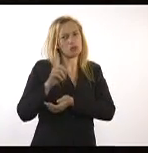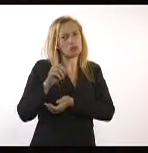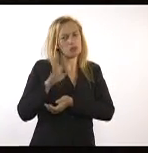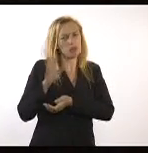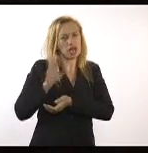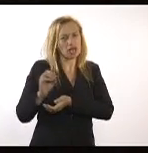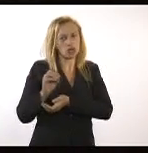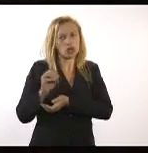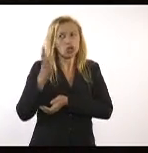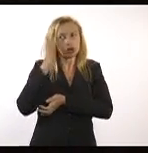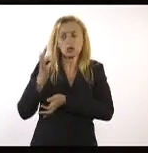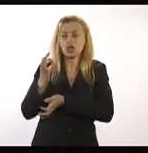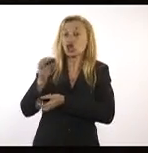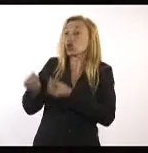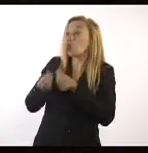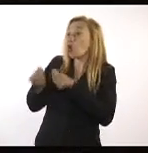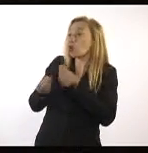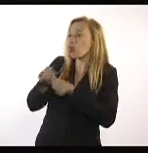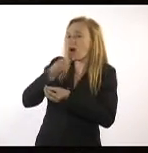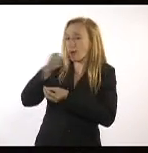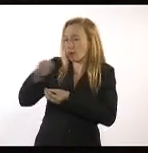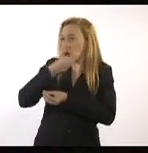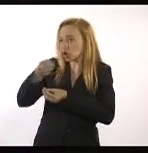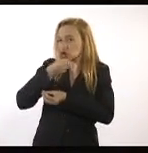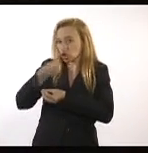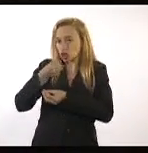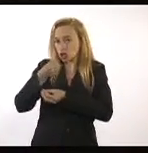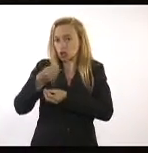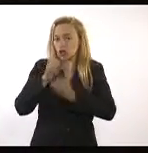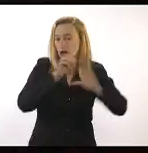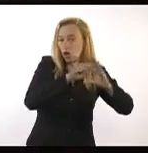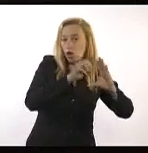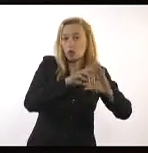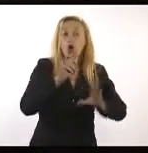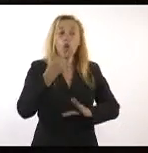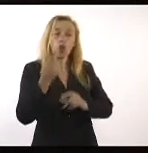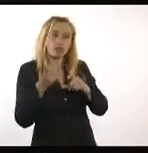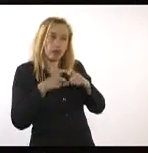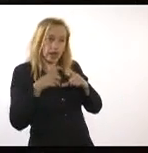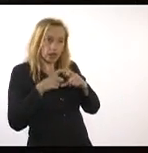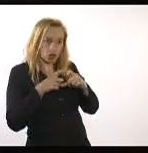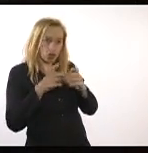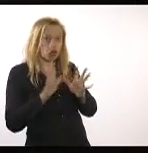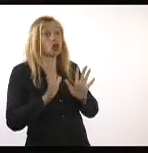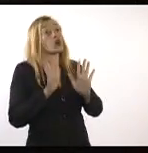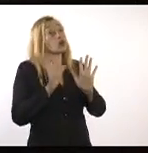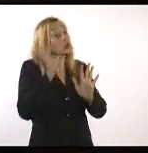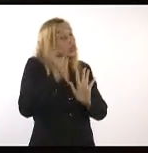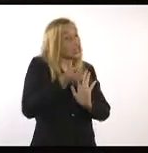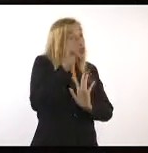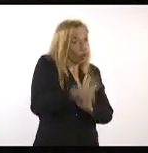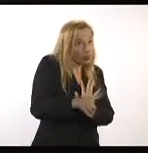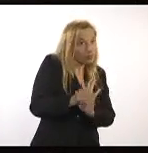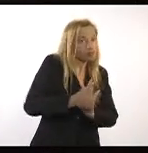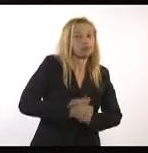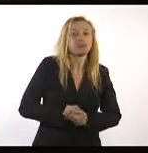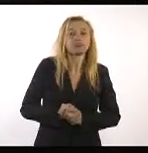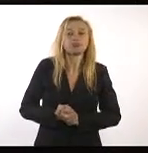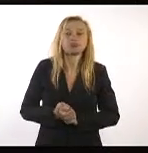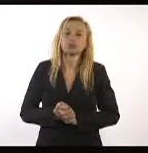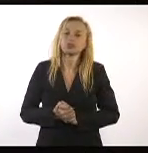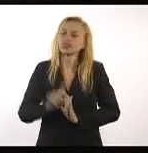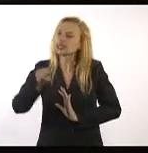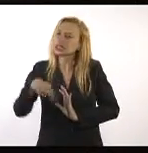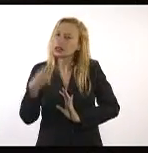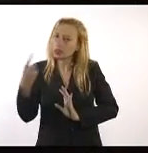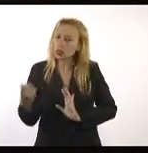sei se ele estava ali como um repórter do fantástico ou como médico fato é é que